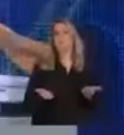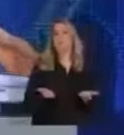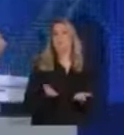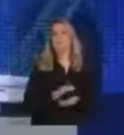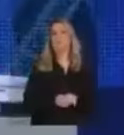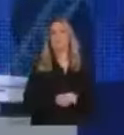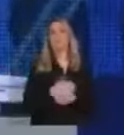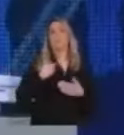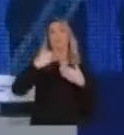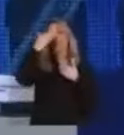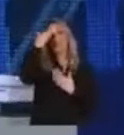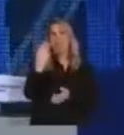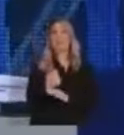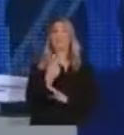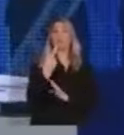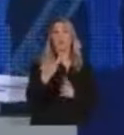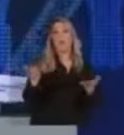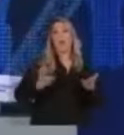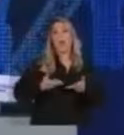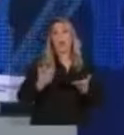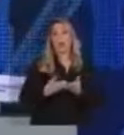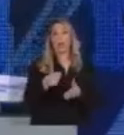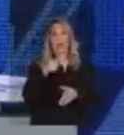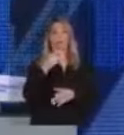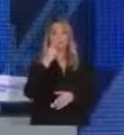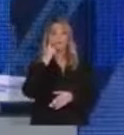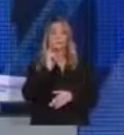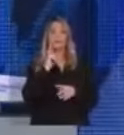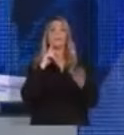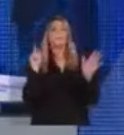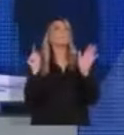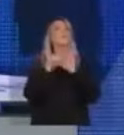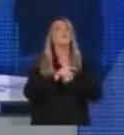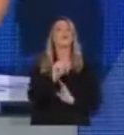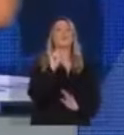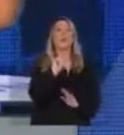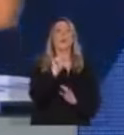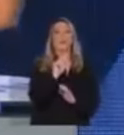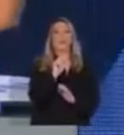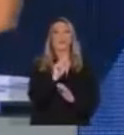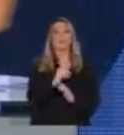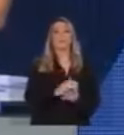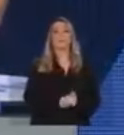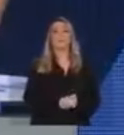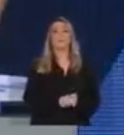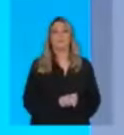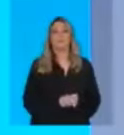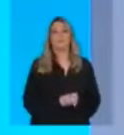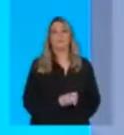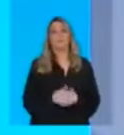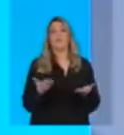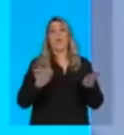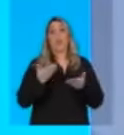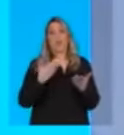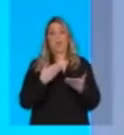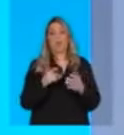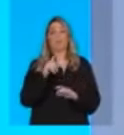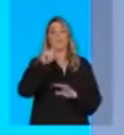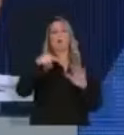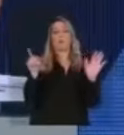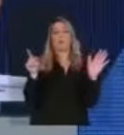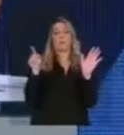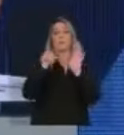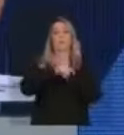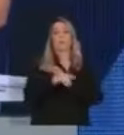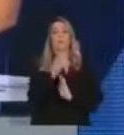obrigada aos dois agora o candidato Marcelo frecha a próximo a fazer a pergunta para quem será a sua indagação candidato pro candidato Osório